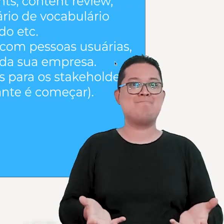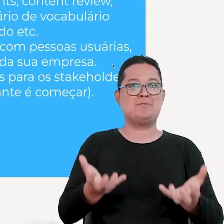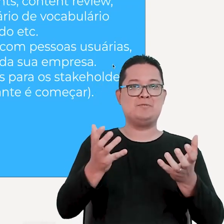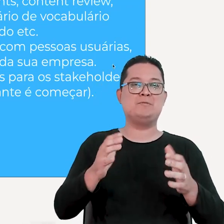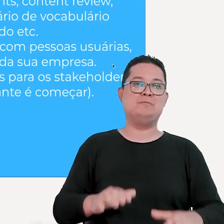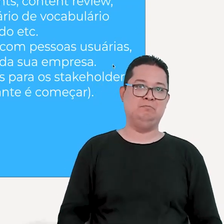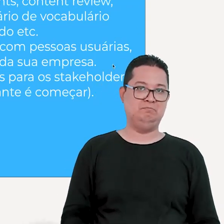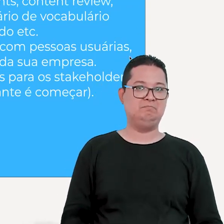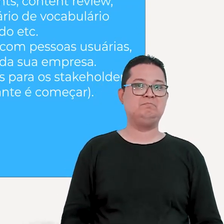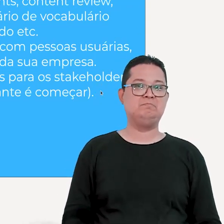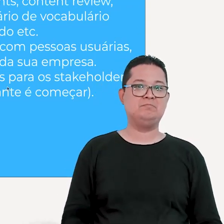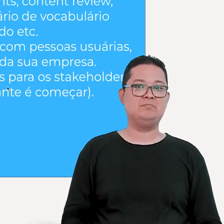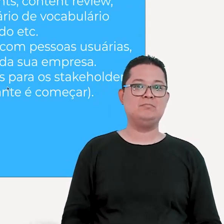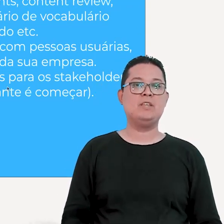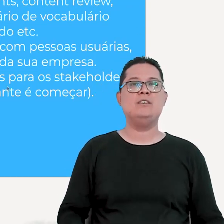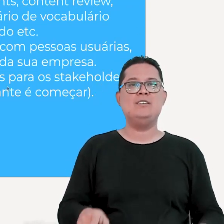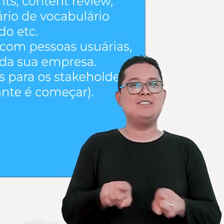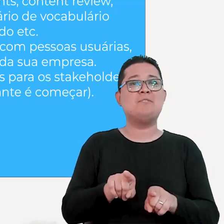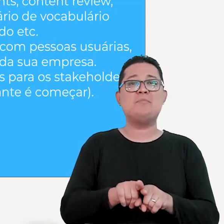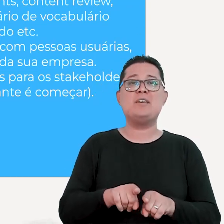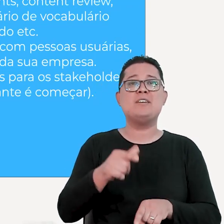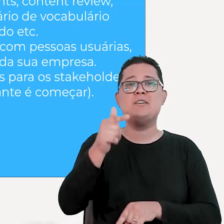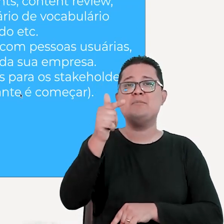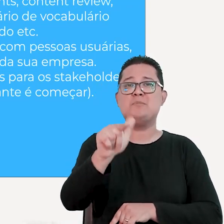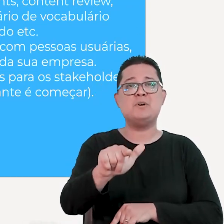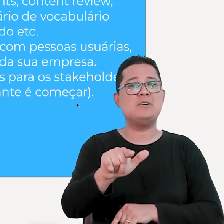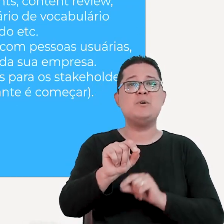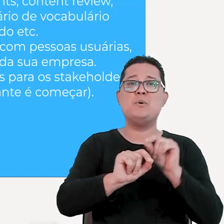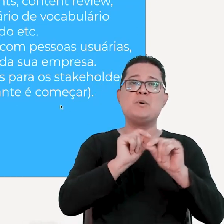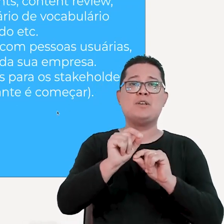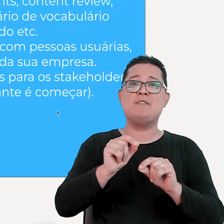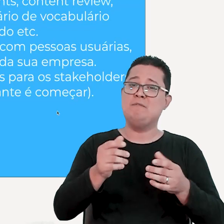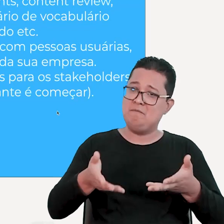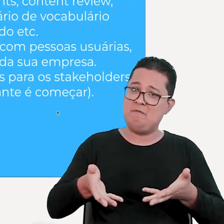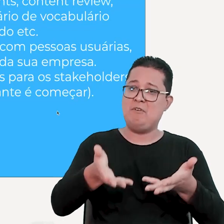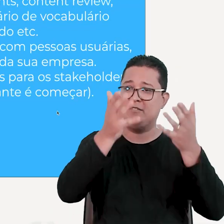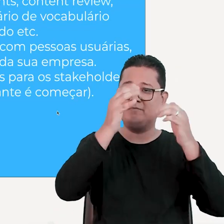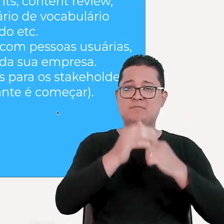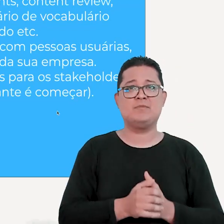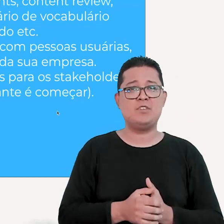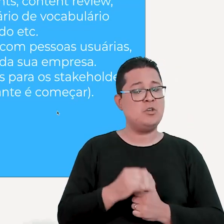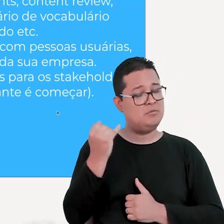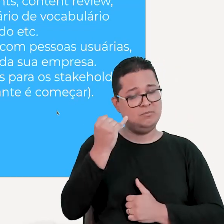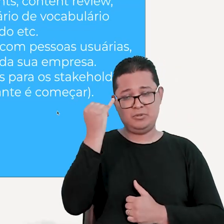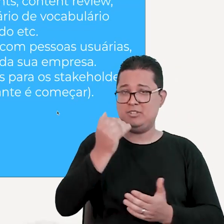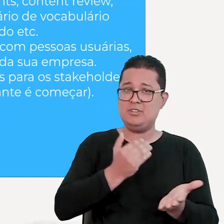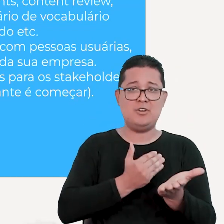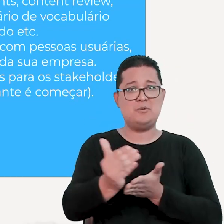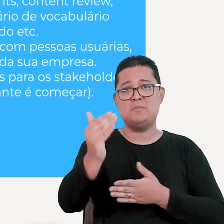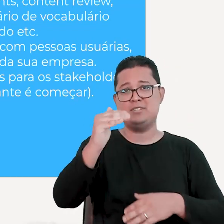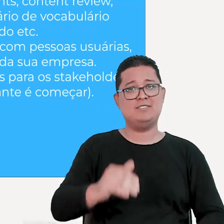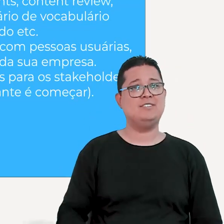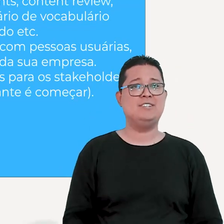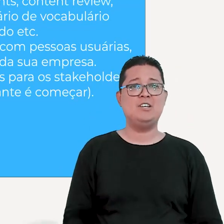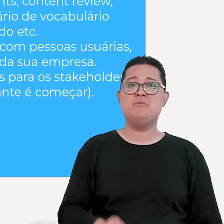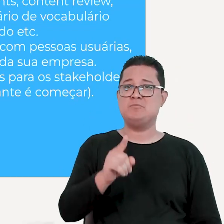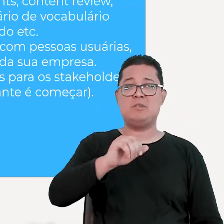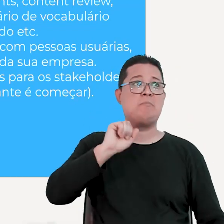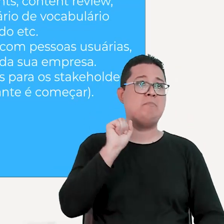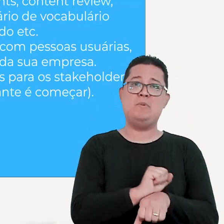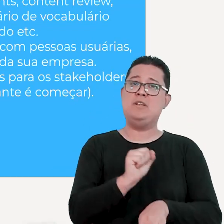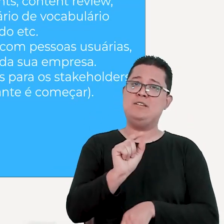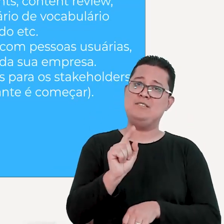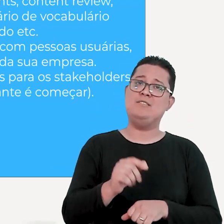dessa etapa seria o só vai. O importante é começar. E por que eu coloquei essa dica? Por experiência própria. No começo, quando eu